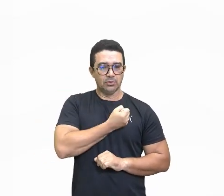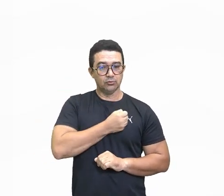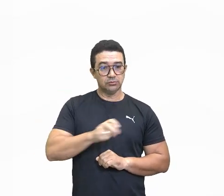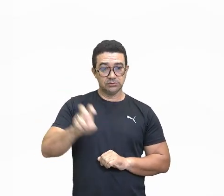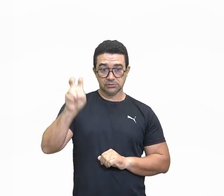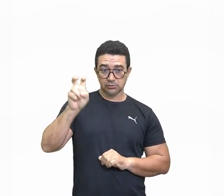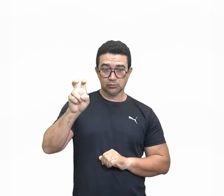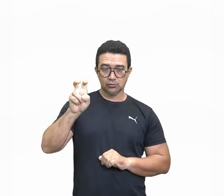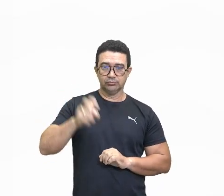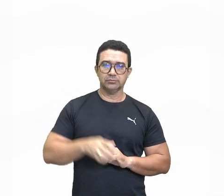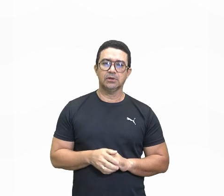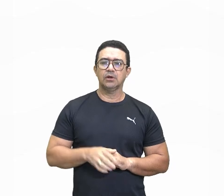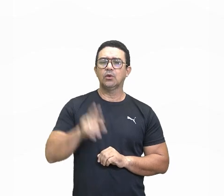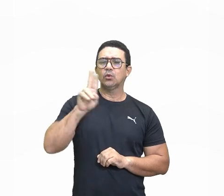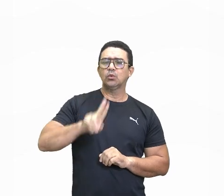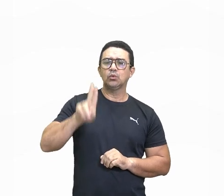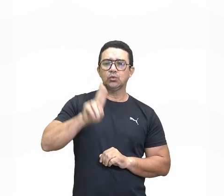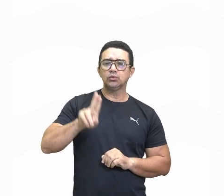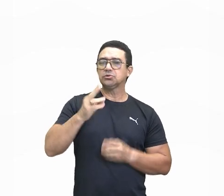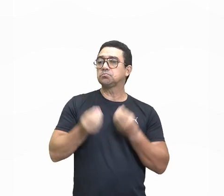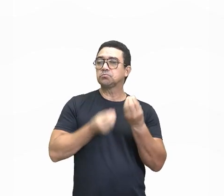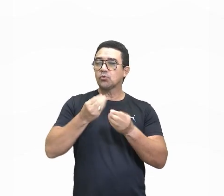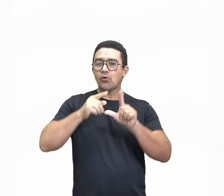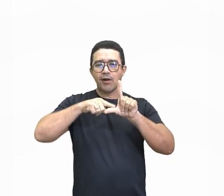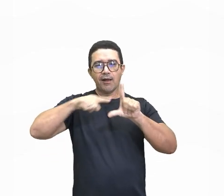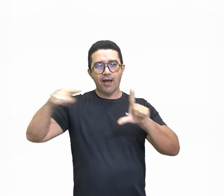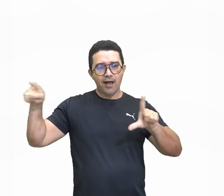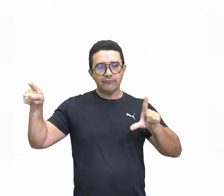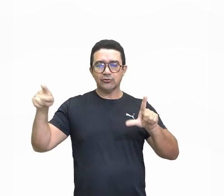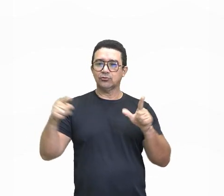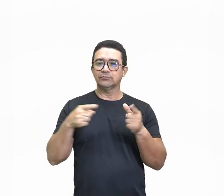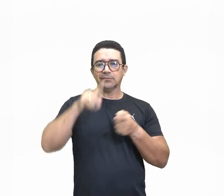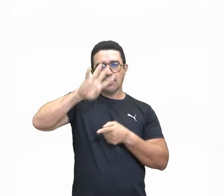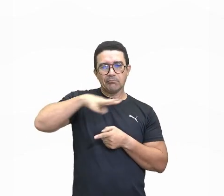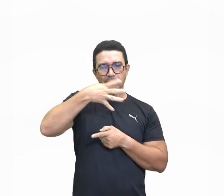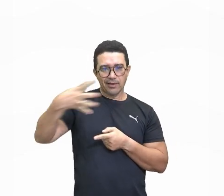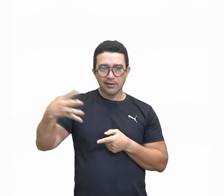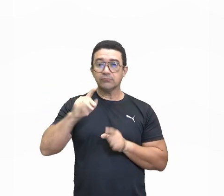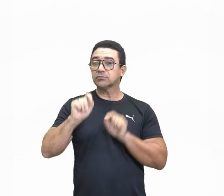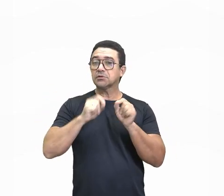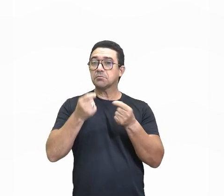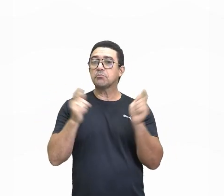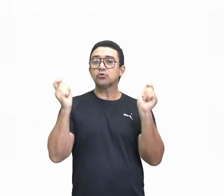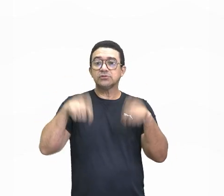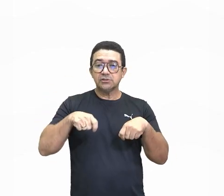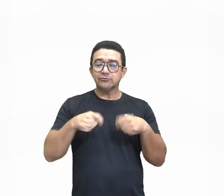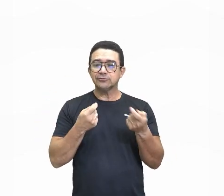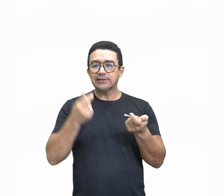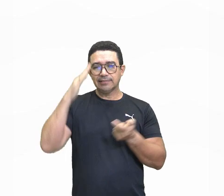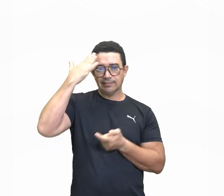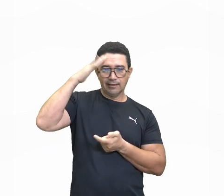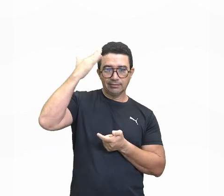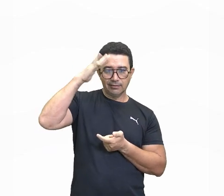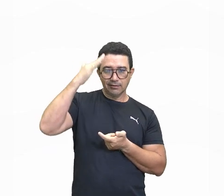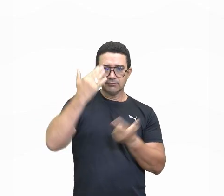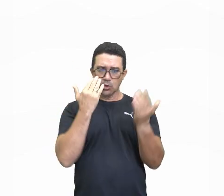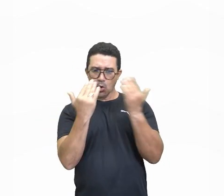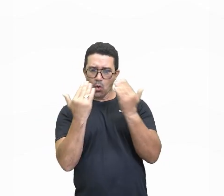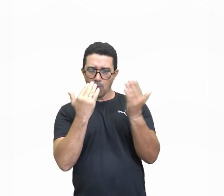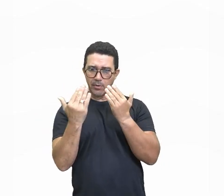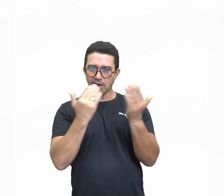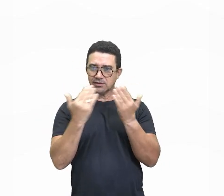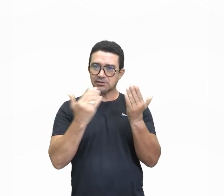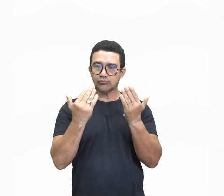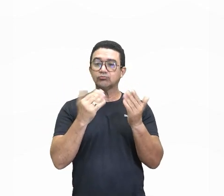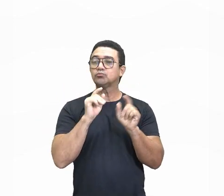O objeto de conhecimento é utilização de gráficos e planilhas que permitam a interpretação e